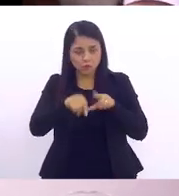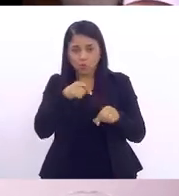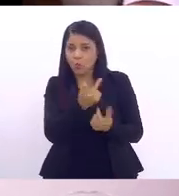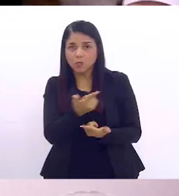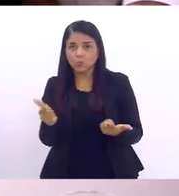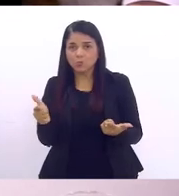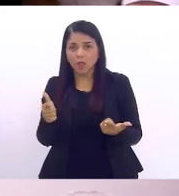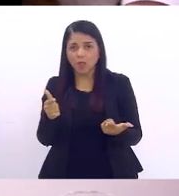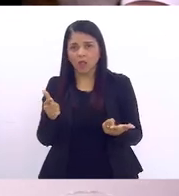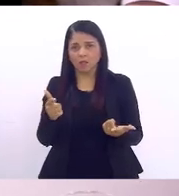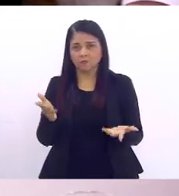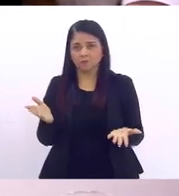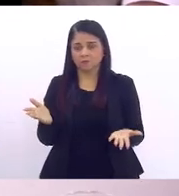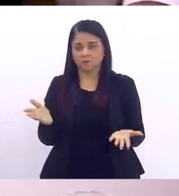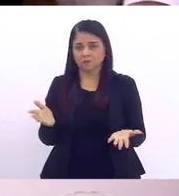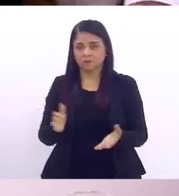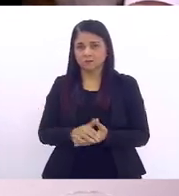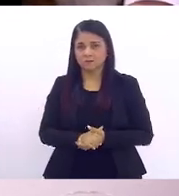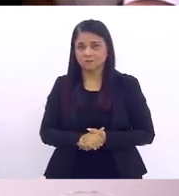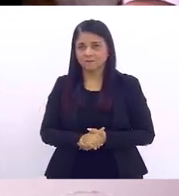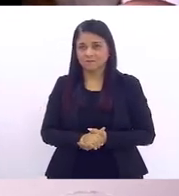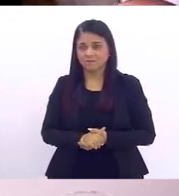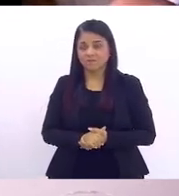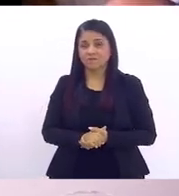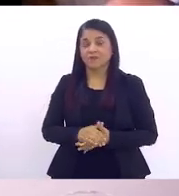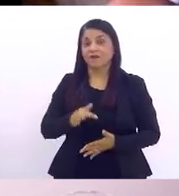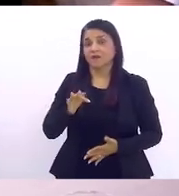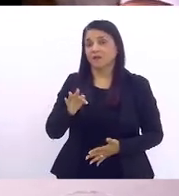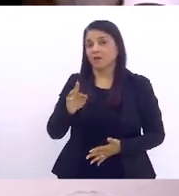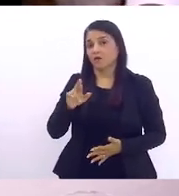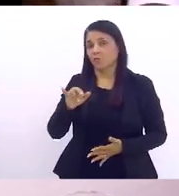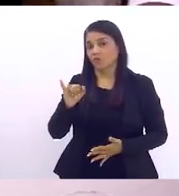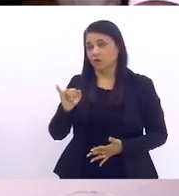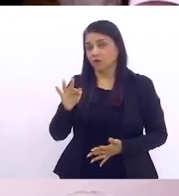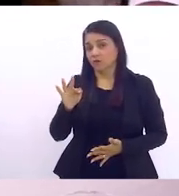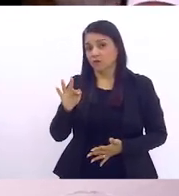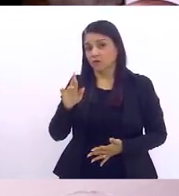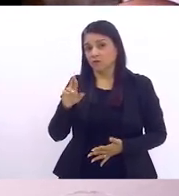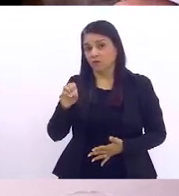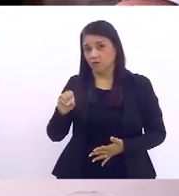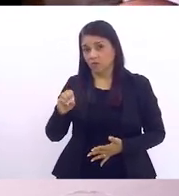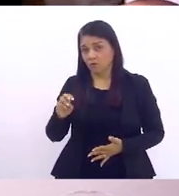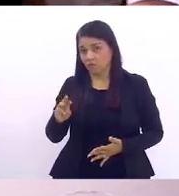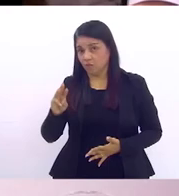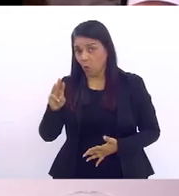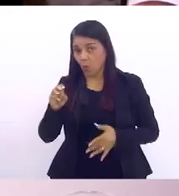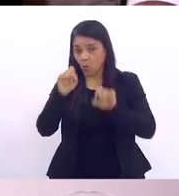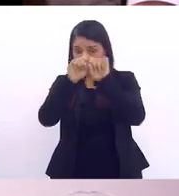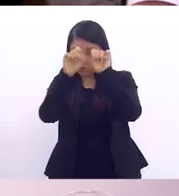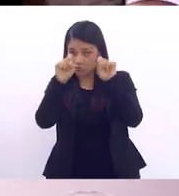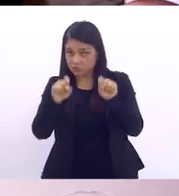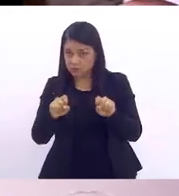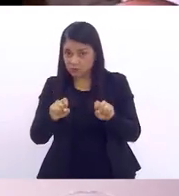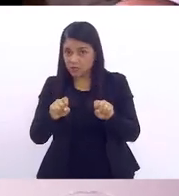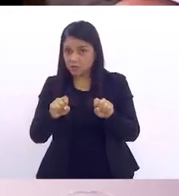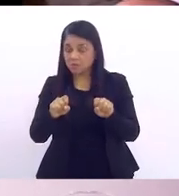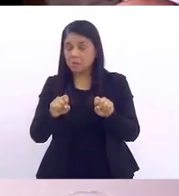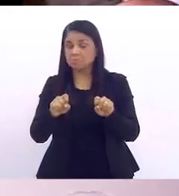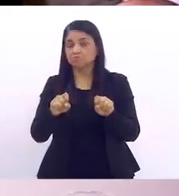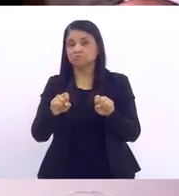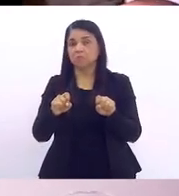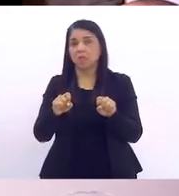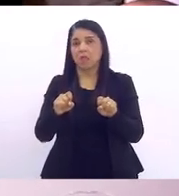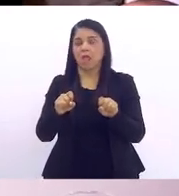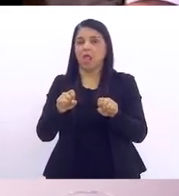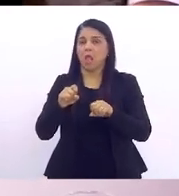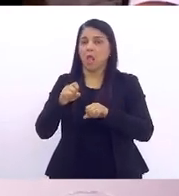de multa o free Flow é um sistema de novo que é a tendência Nacional né